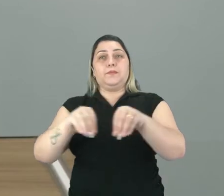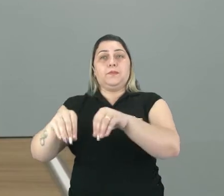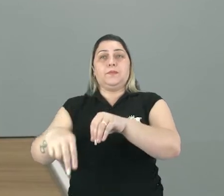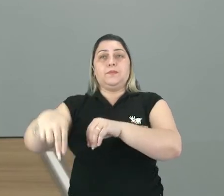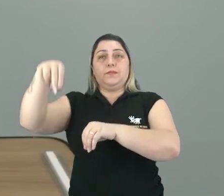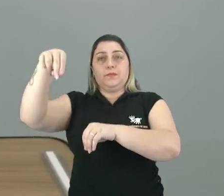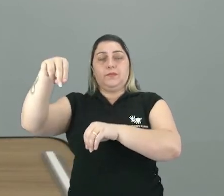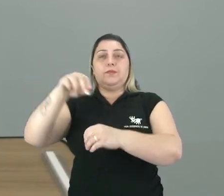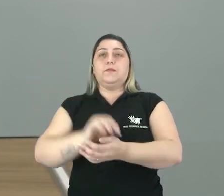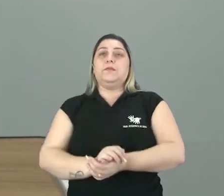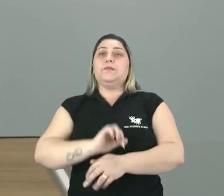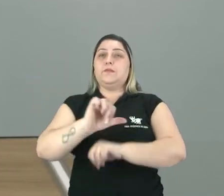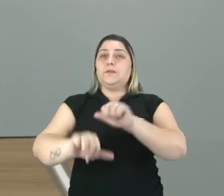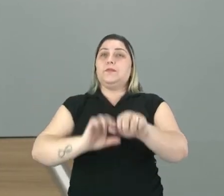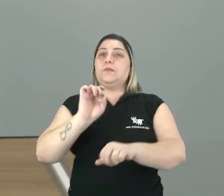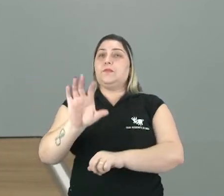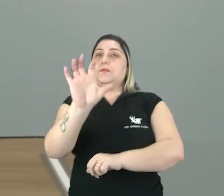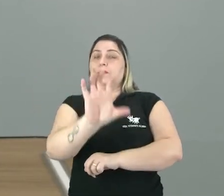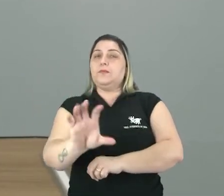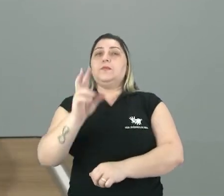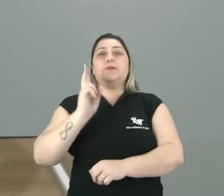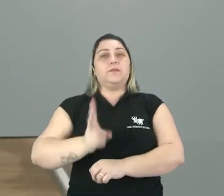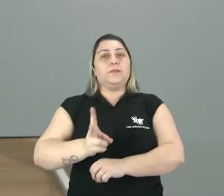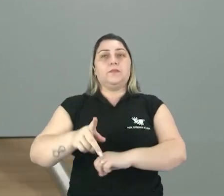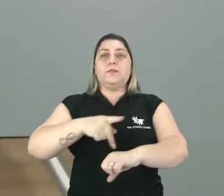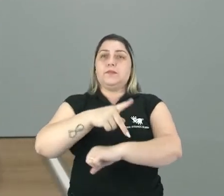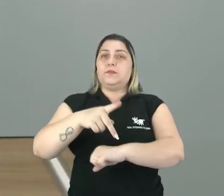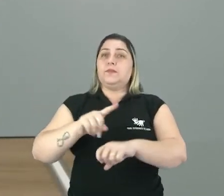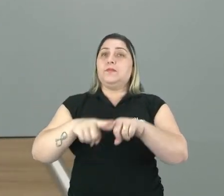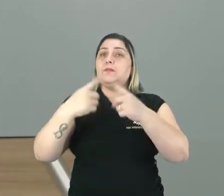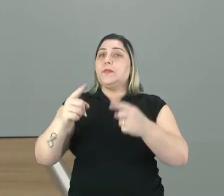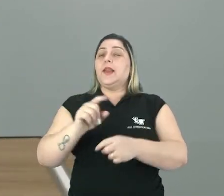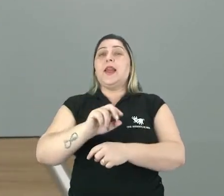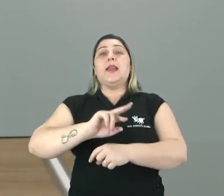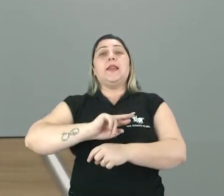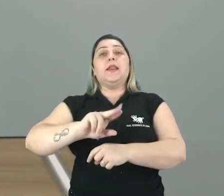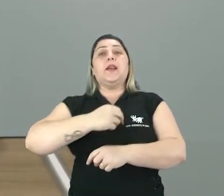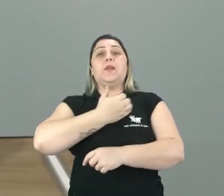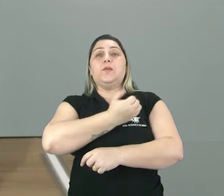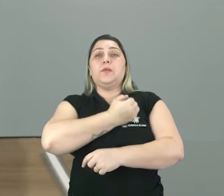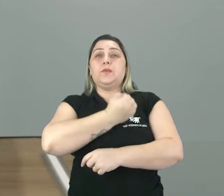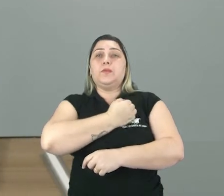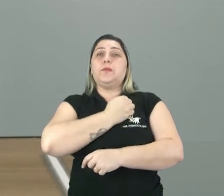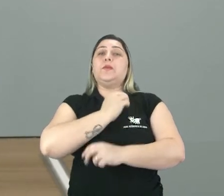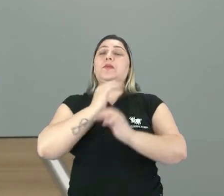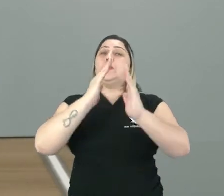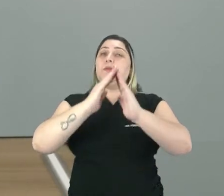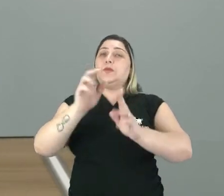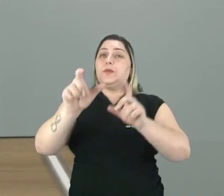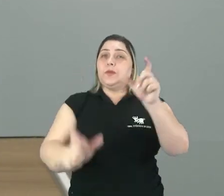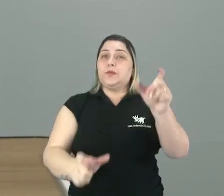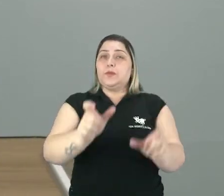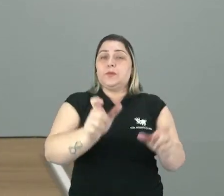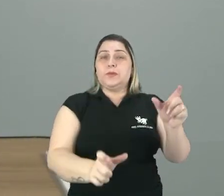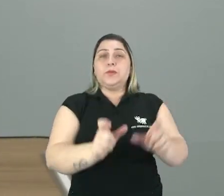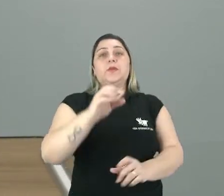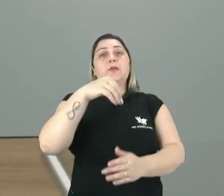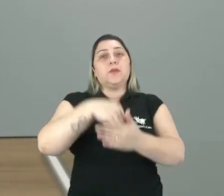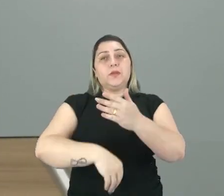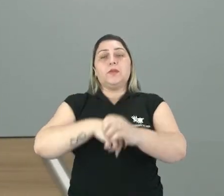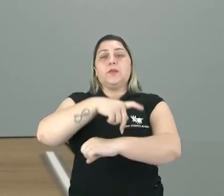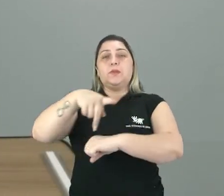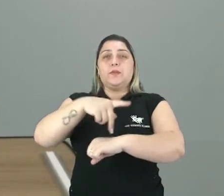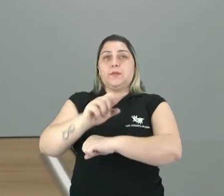isso altera as regiões do mesmo país. Mas não o número de habitantes daquele país. Porque as migrações acontecem aqui dentro mesmo.